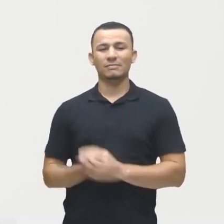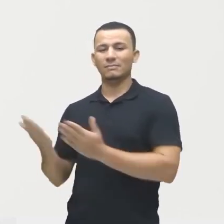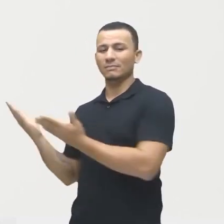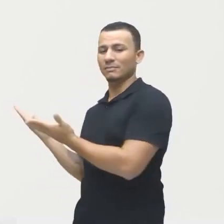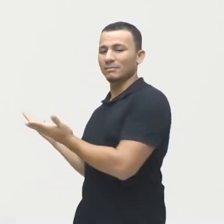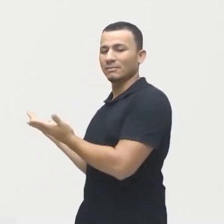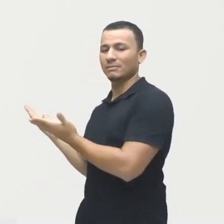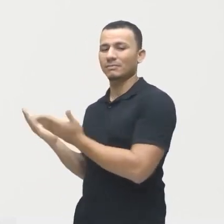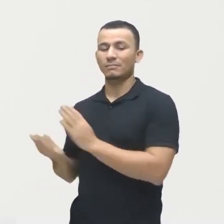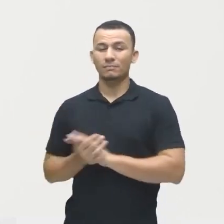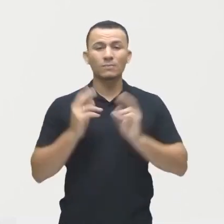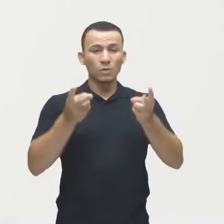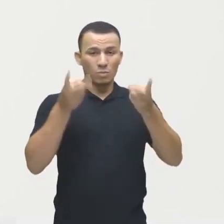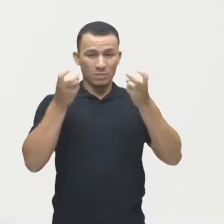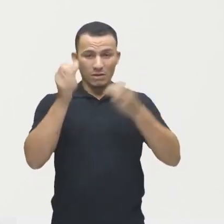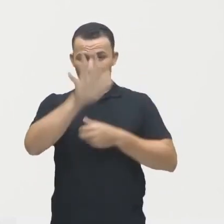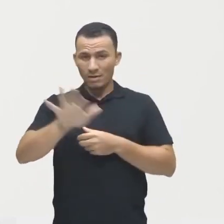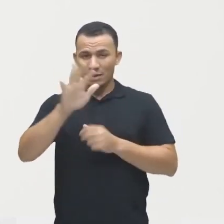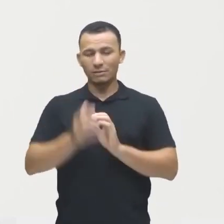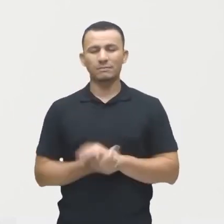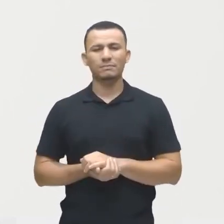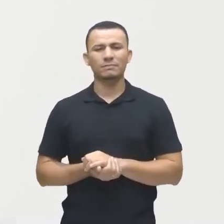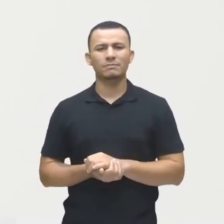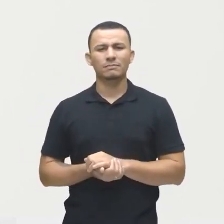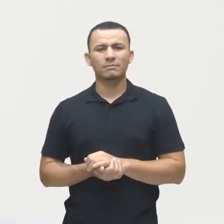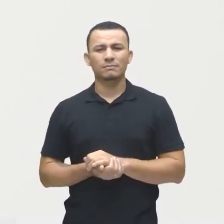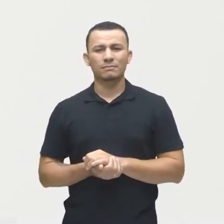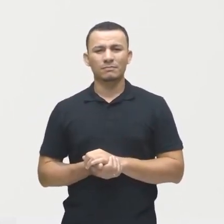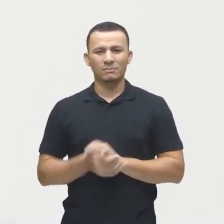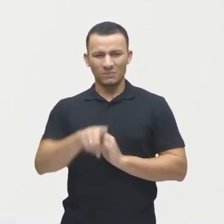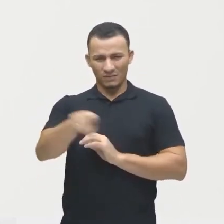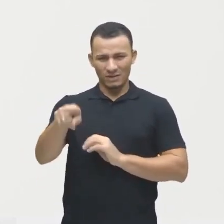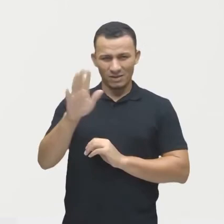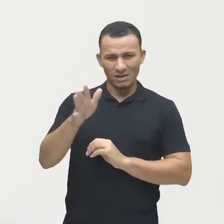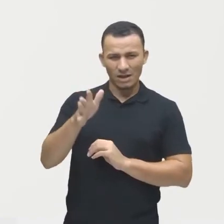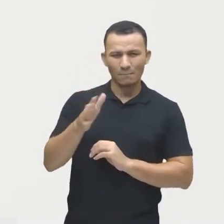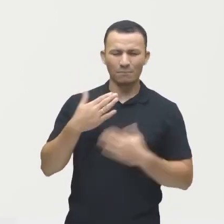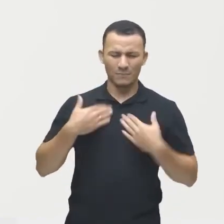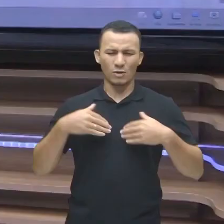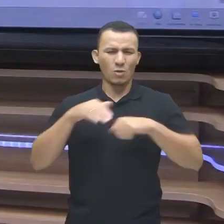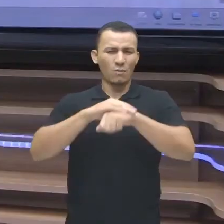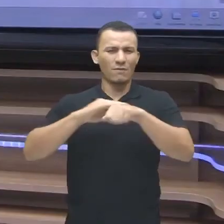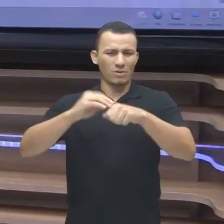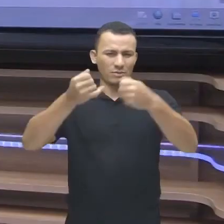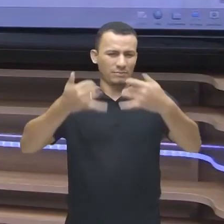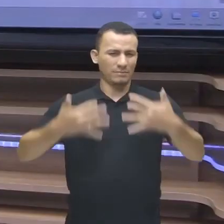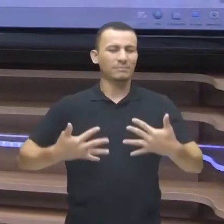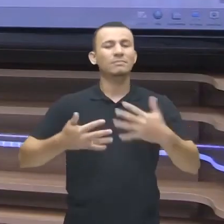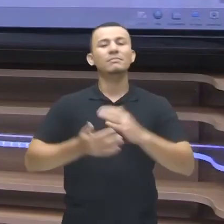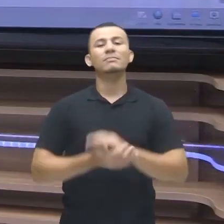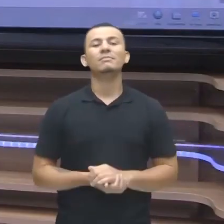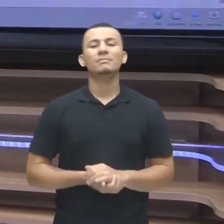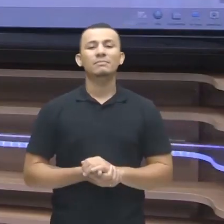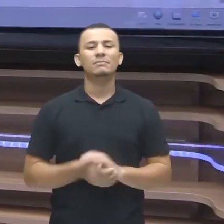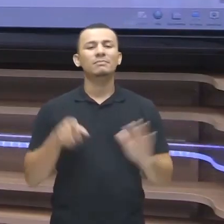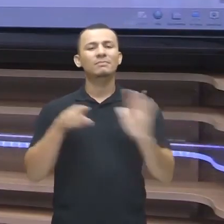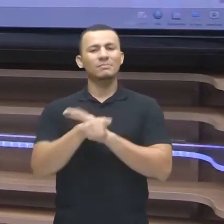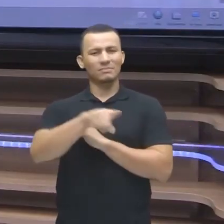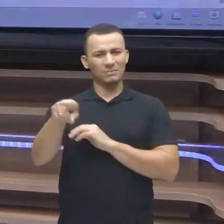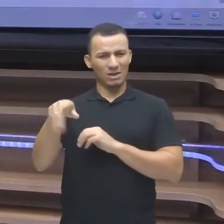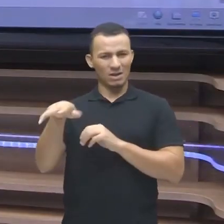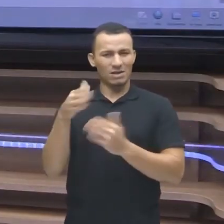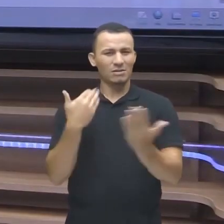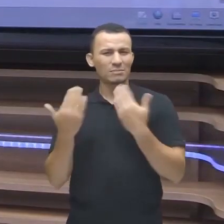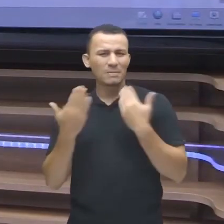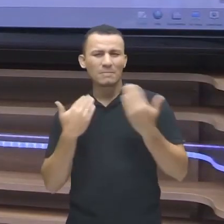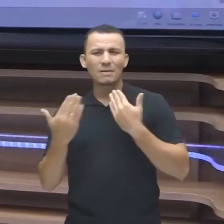Agora, observe aqui. Vocês não fazem muito isso? Deixa eu conversar aqui um pouquinho com vocês. Vocês não fazem muito isso? Vocês não conversam?